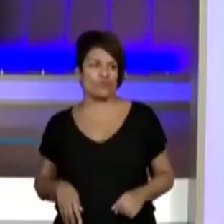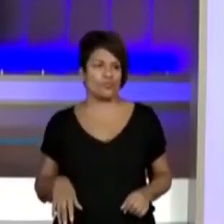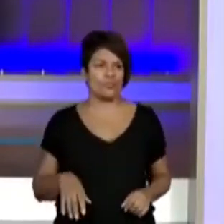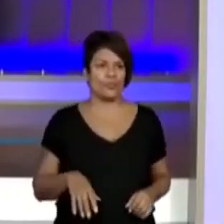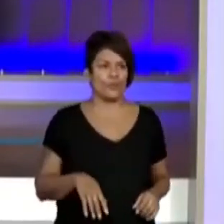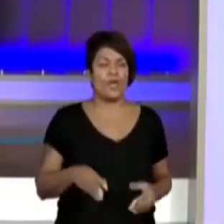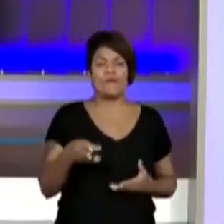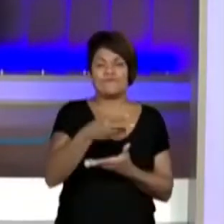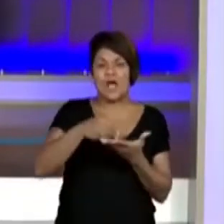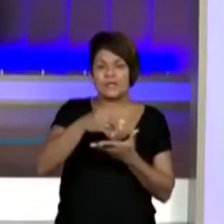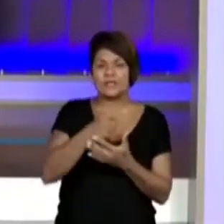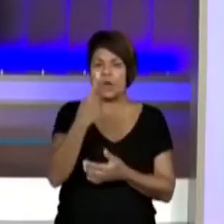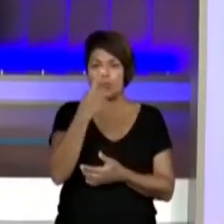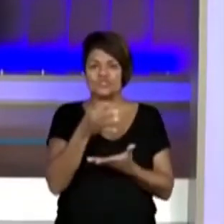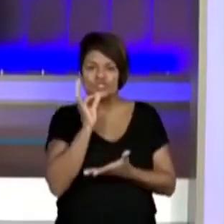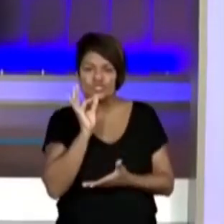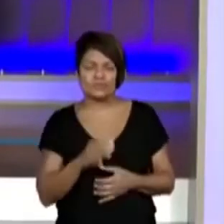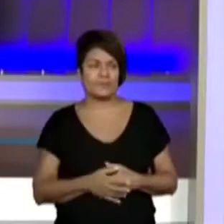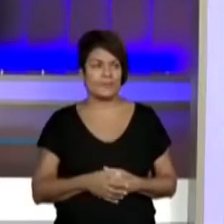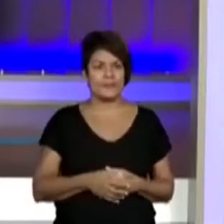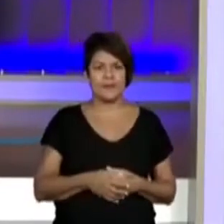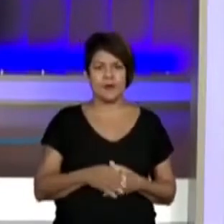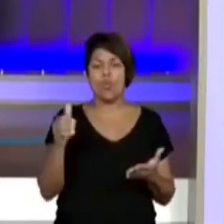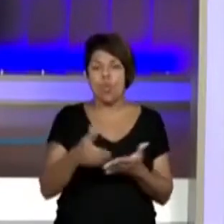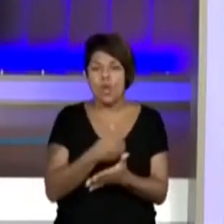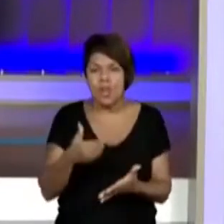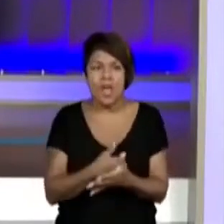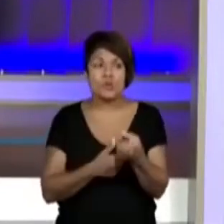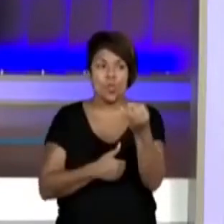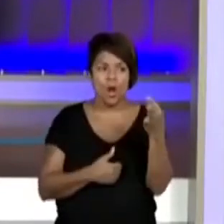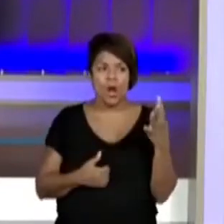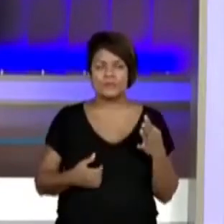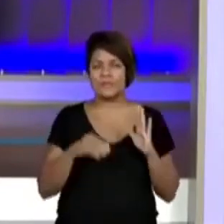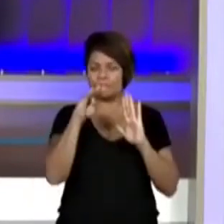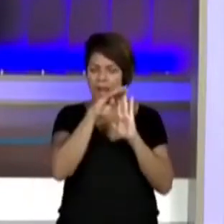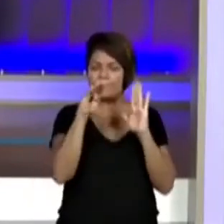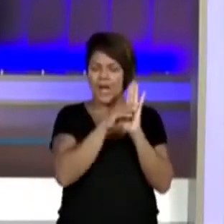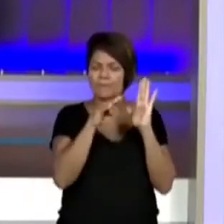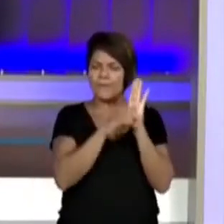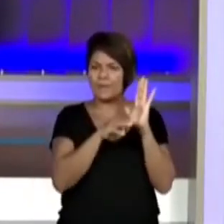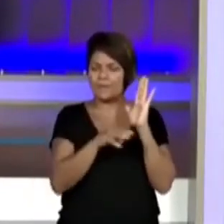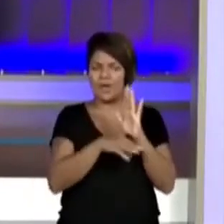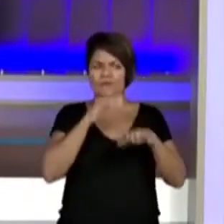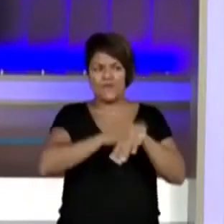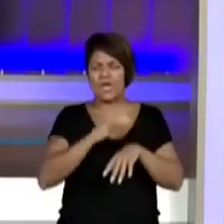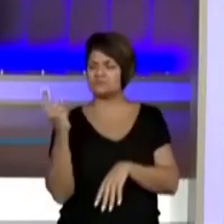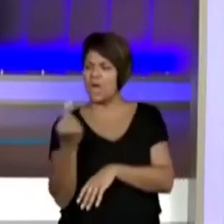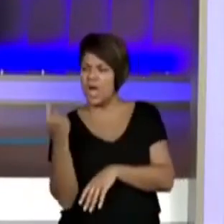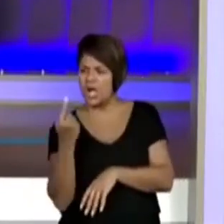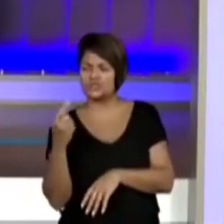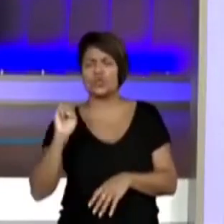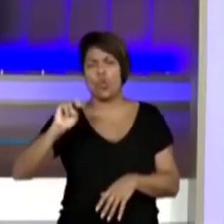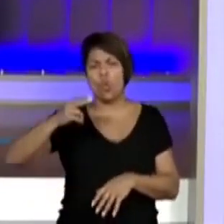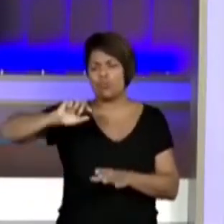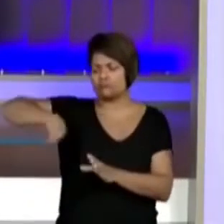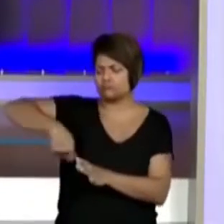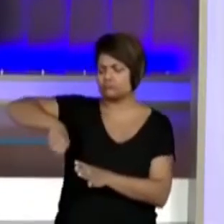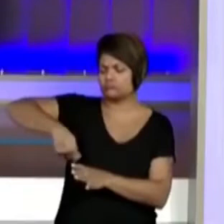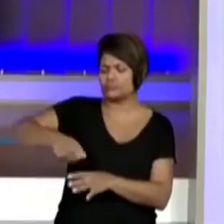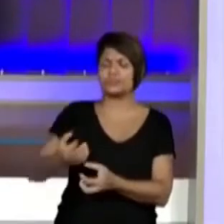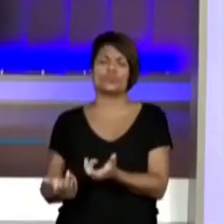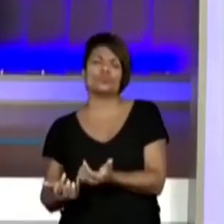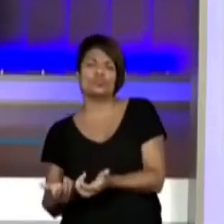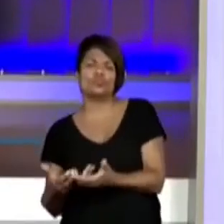E como proceder, como fazer o passo a passo para que, ao terminar todo o processo,